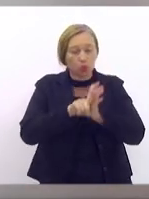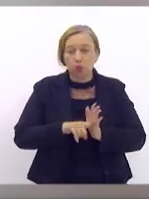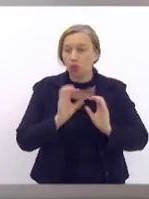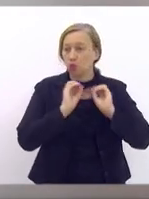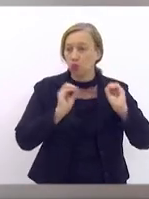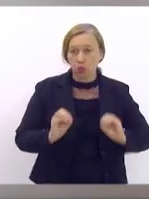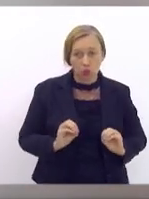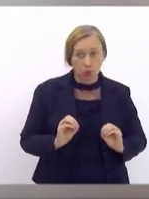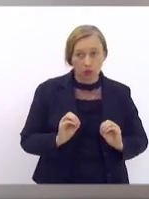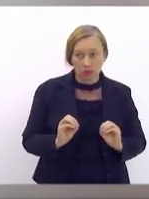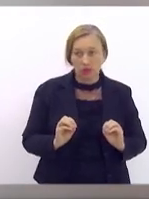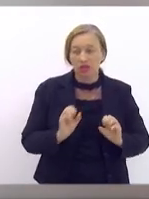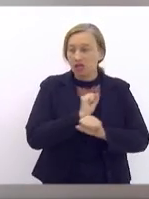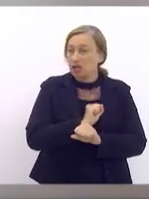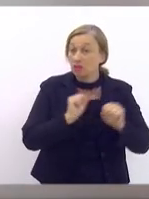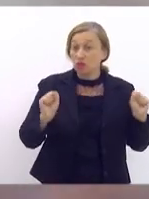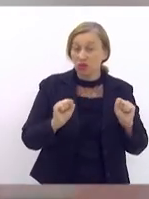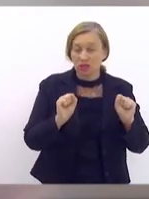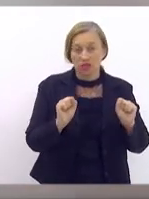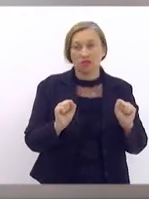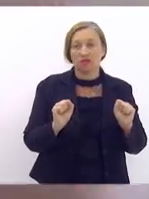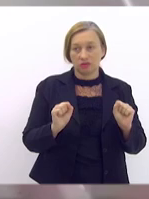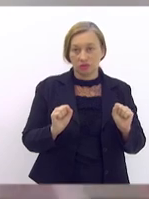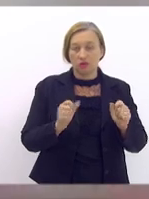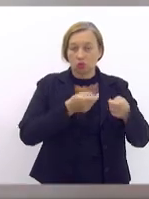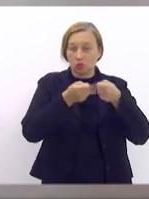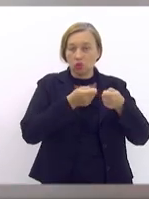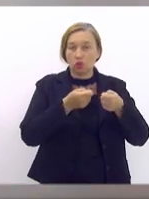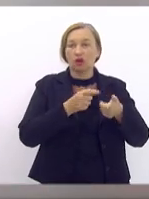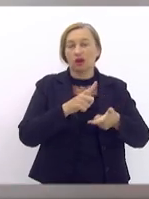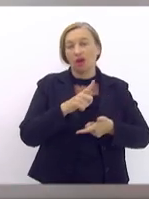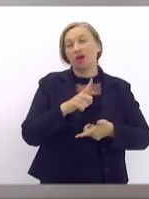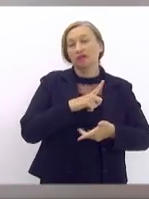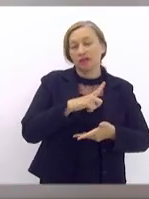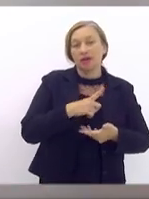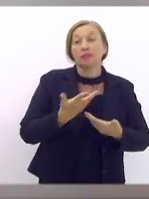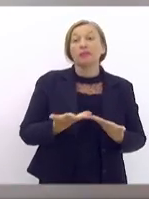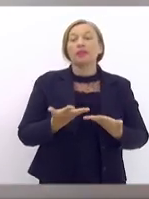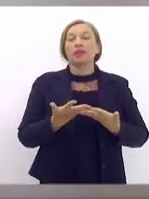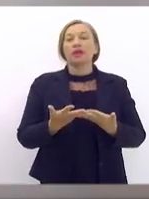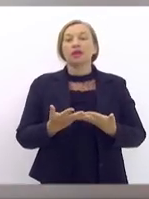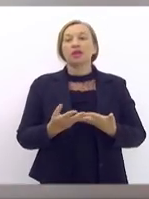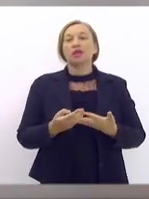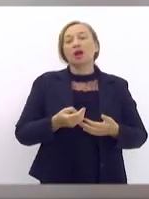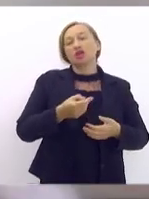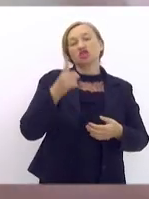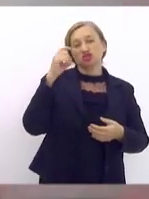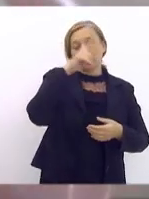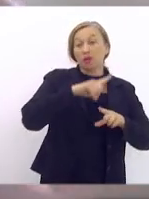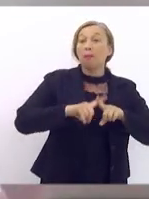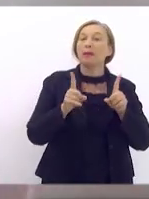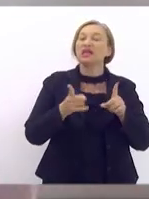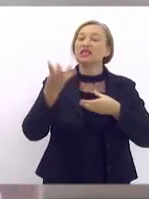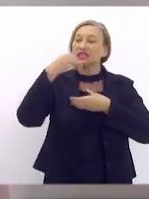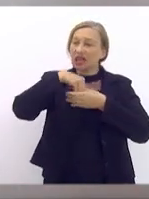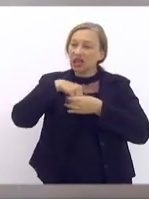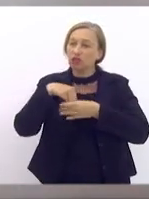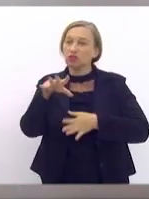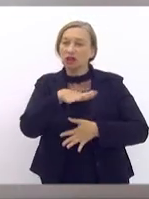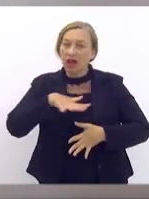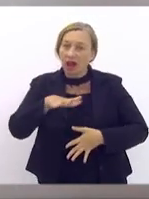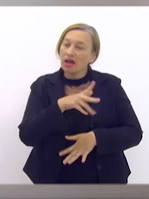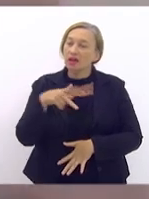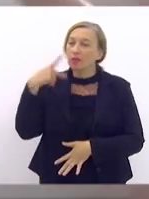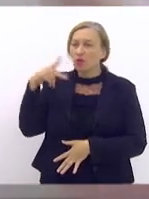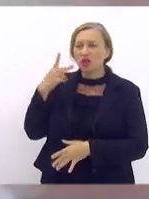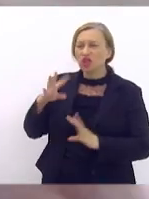é praticamente impossível freá-la da maneira desenfreada, né, que vinha acontecendo. Essa é um pouco mais difícil, mas dentro desse ambiente